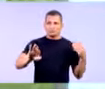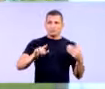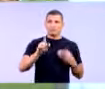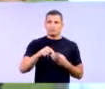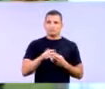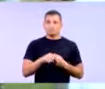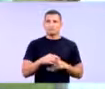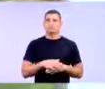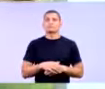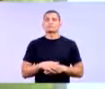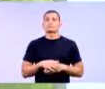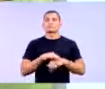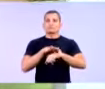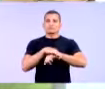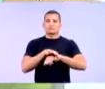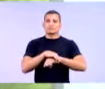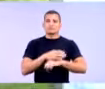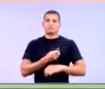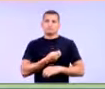que serve o seguro